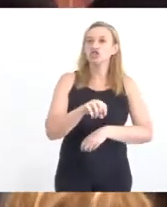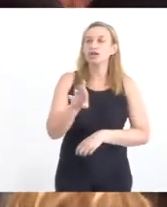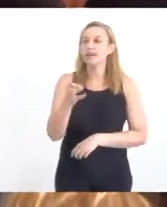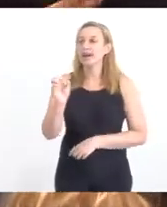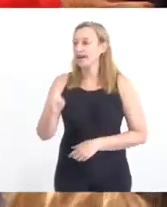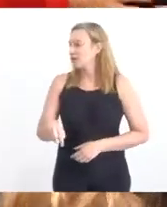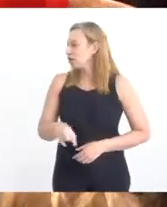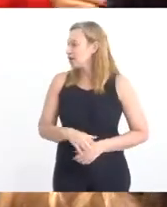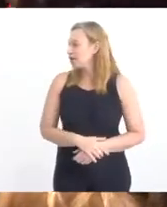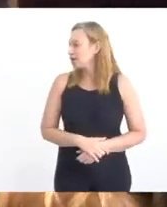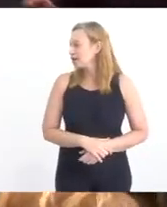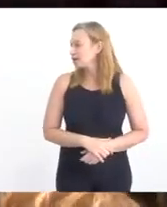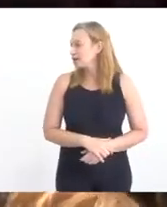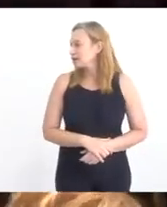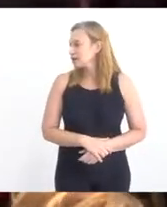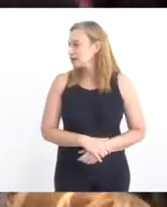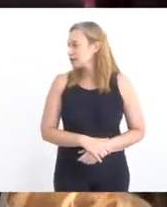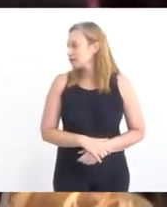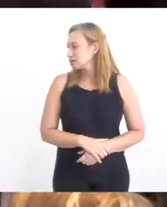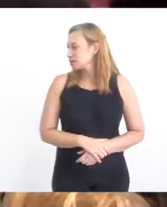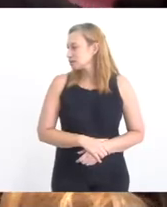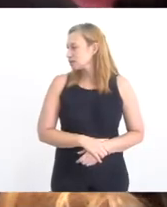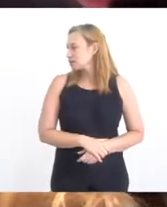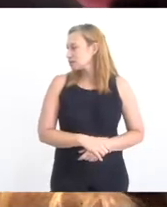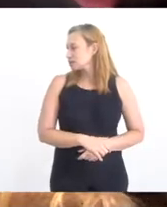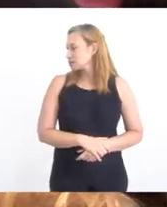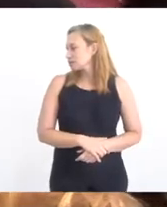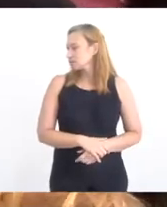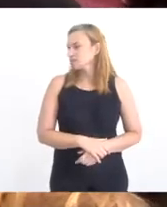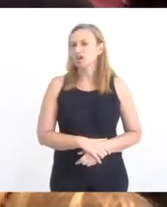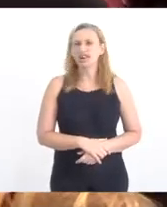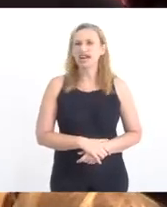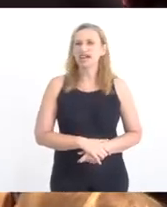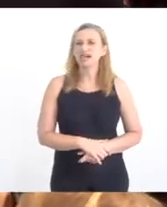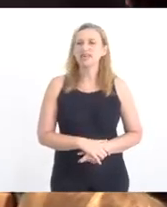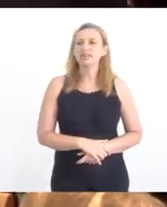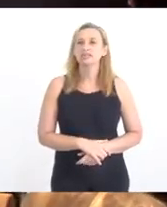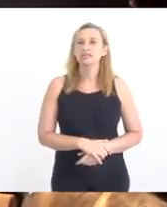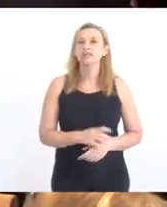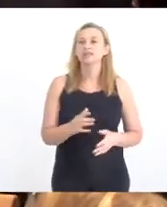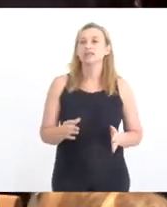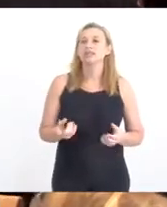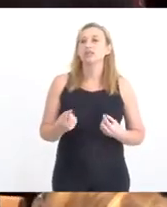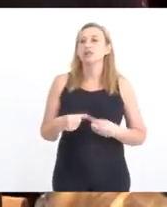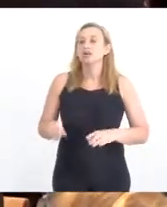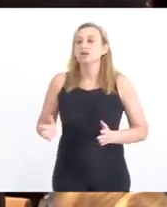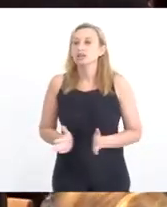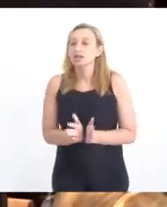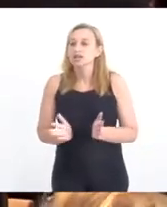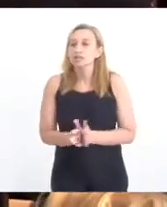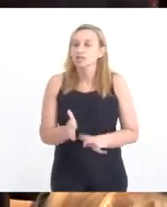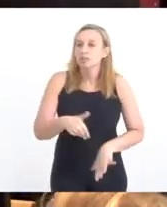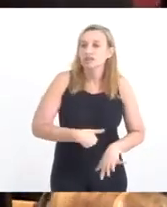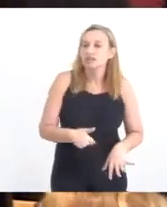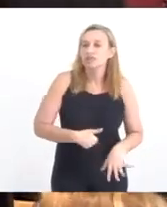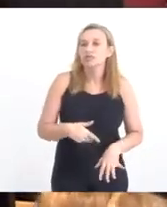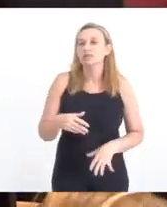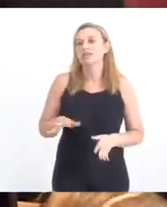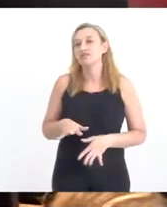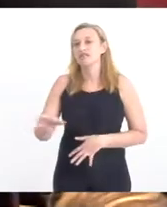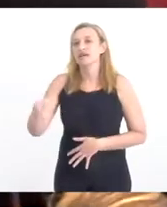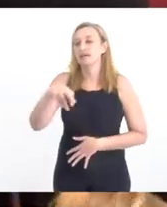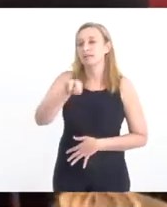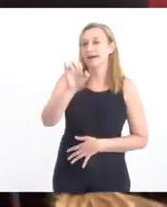esse final de semana no sábado uma cozinha solidária que tá combatendo a fome na tabela da Maré O Naldinho